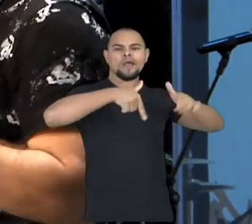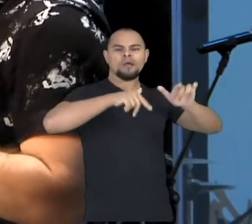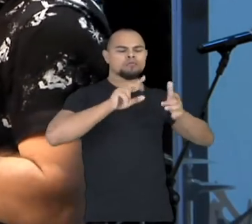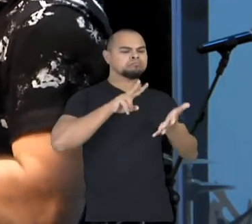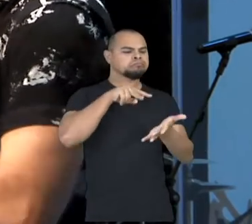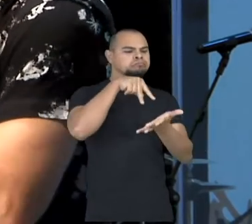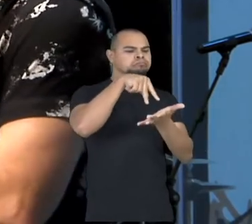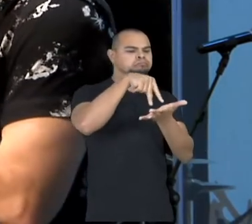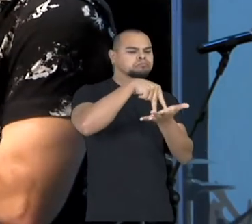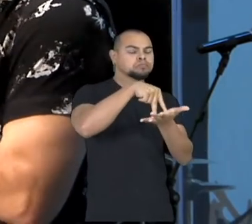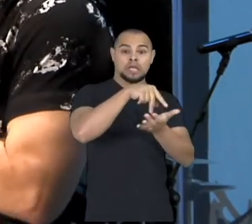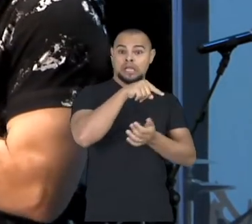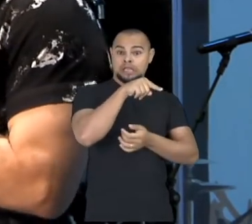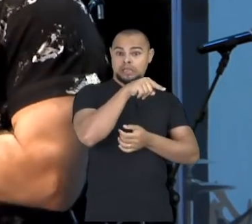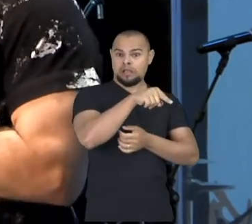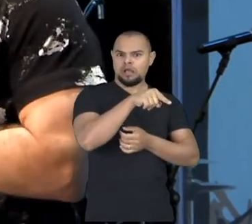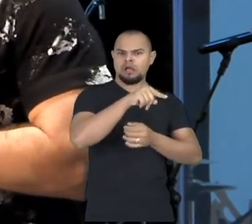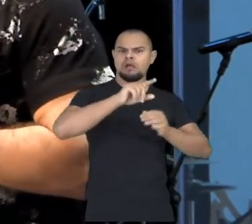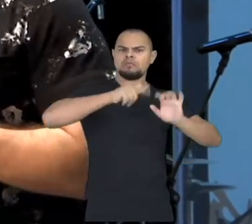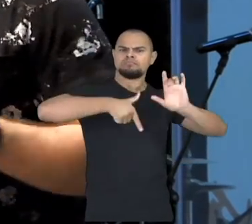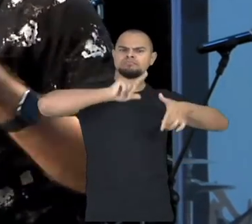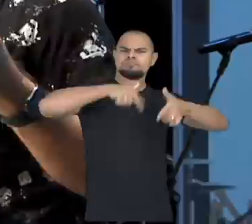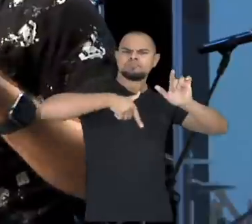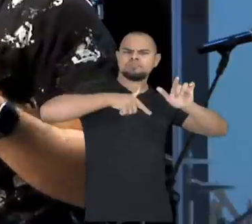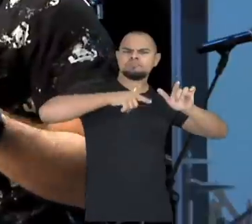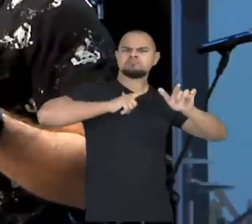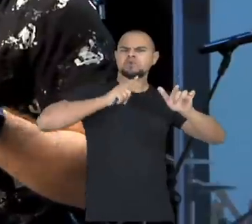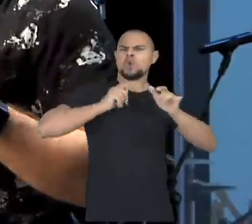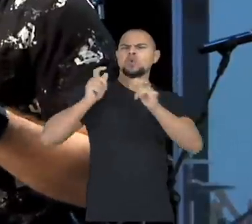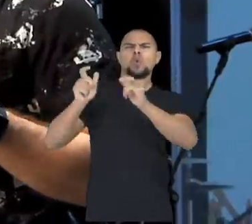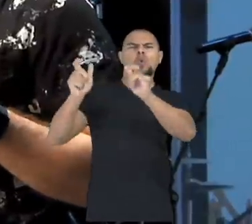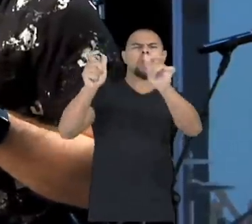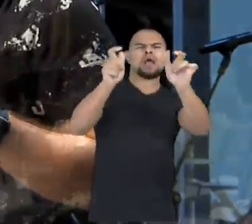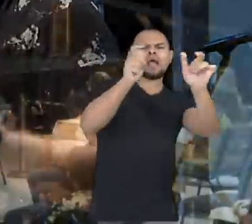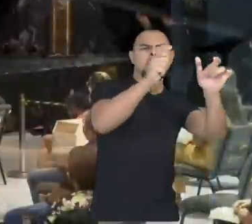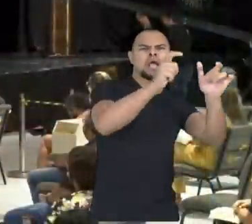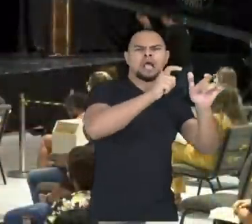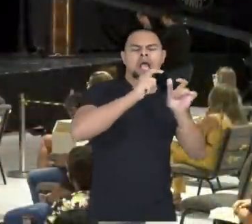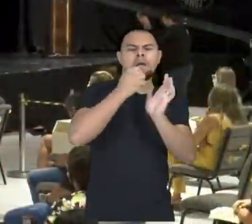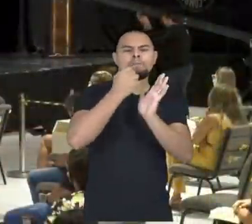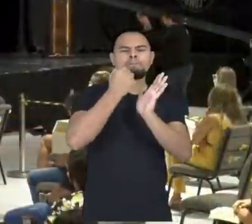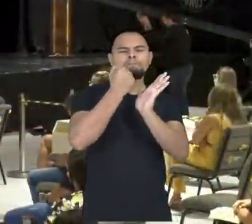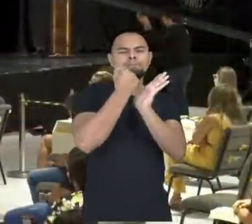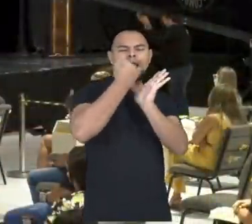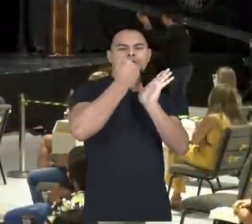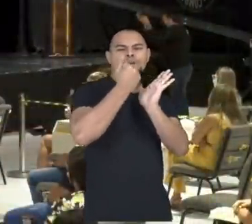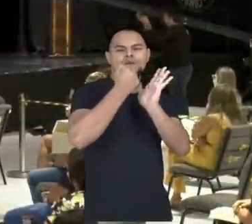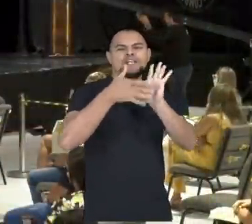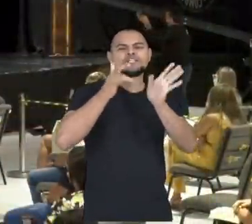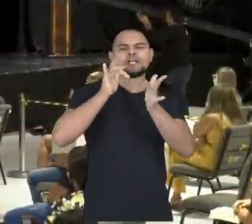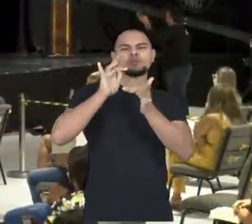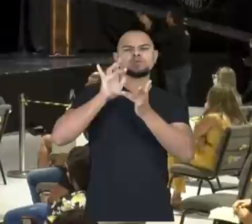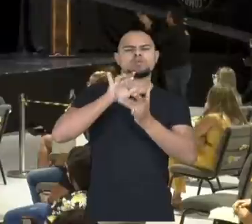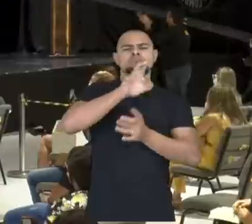porque em Israel são tantos sites históricos de passagens bíblicas específicas,